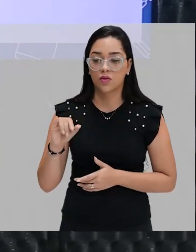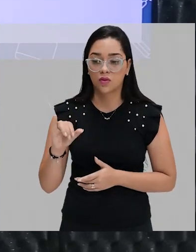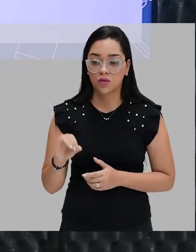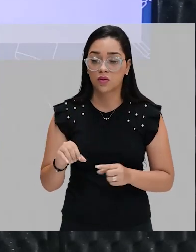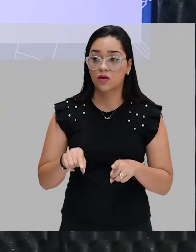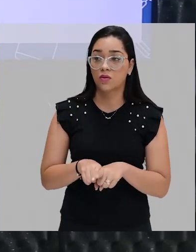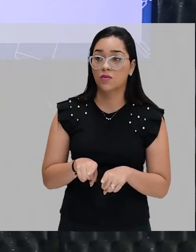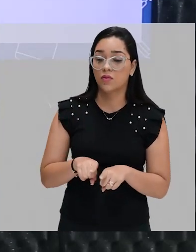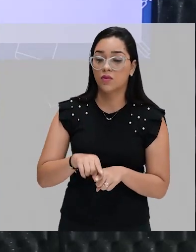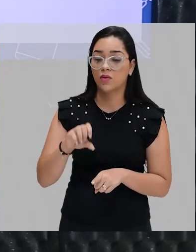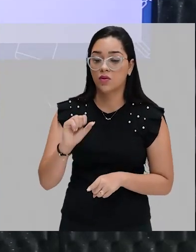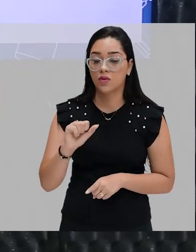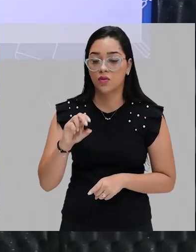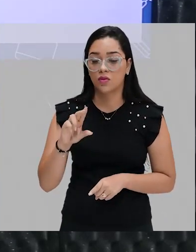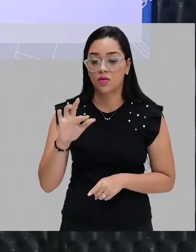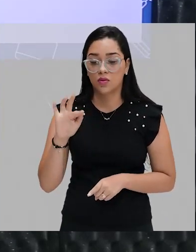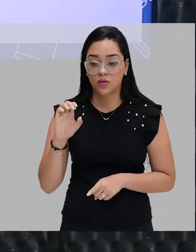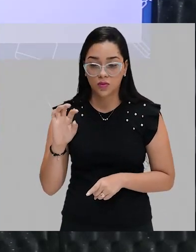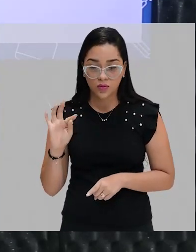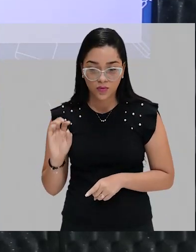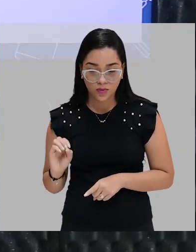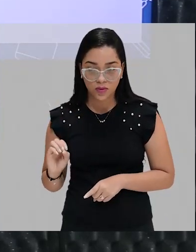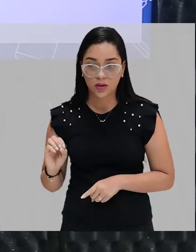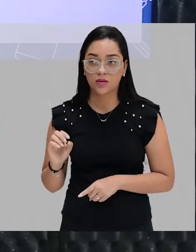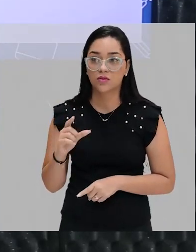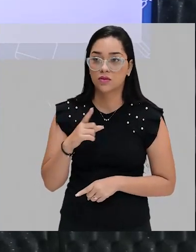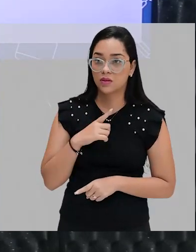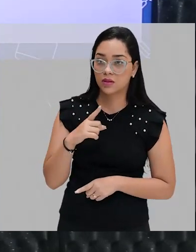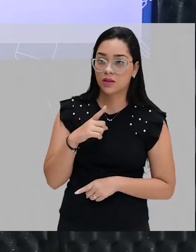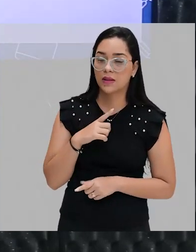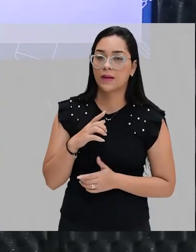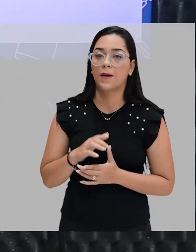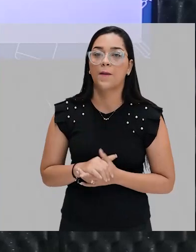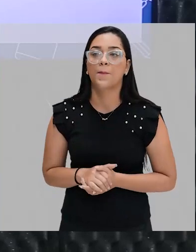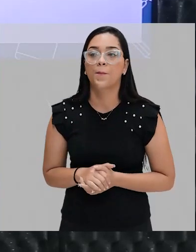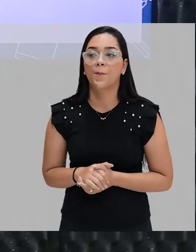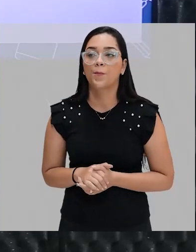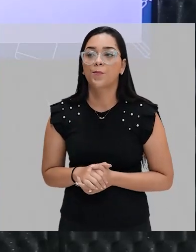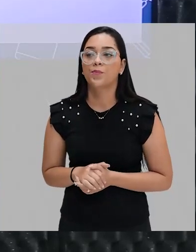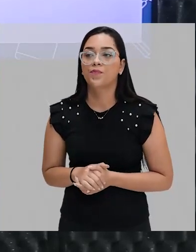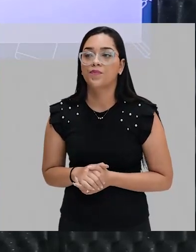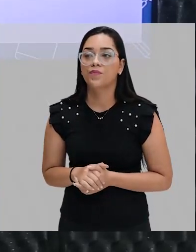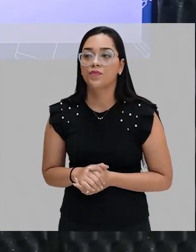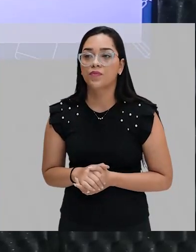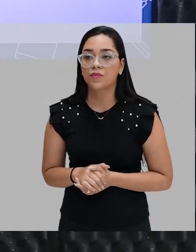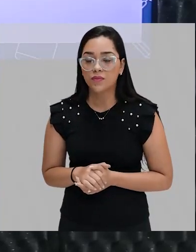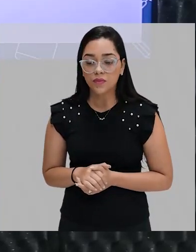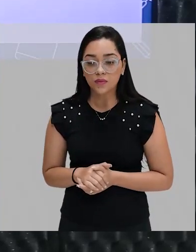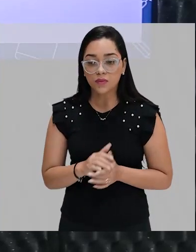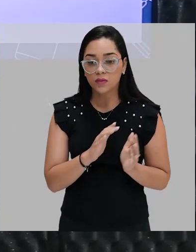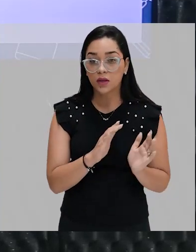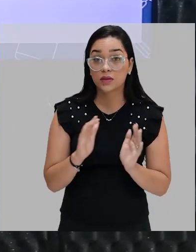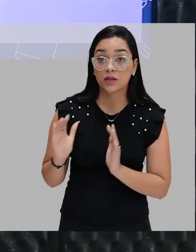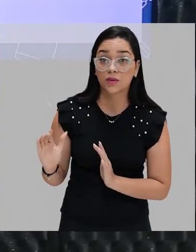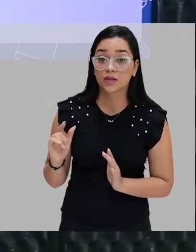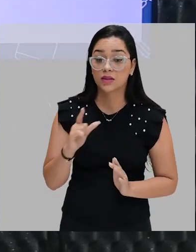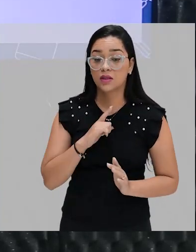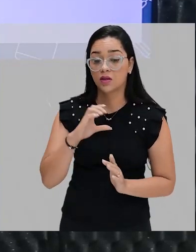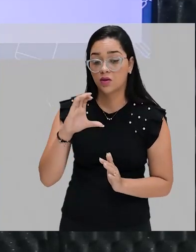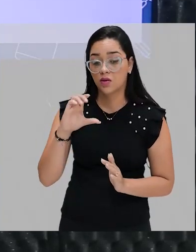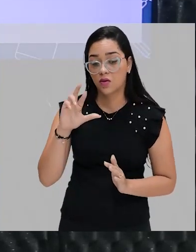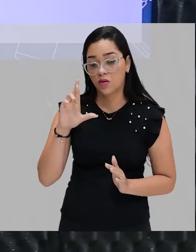de magnésio, 3,6 vezes 10 elevado ao quadrado, certo? Aí, na sequência, o cloreto